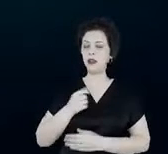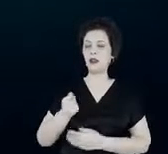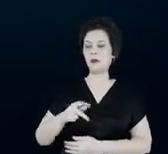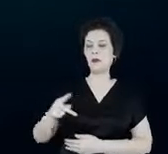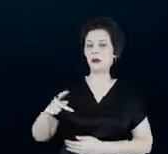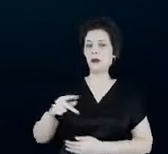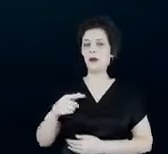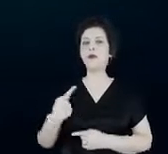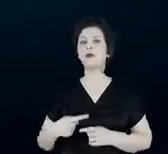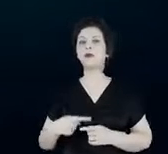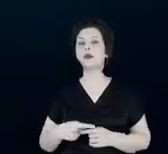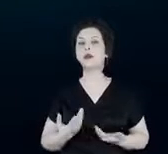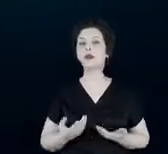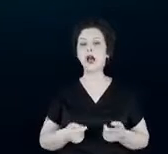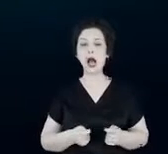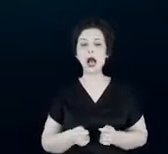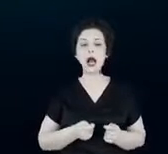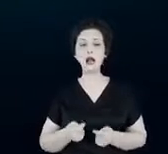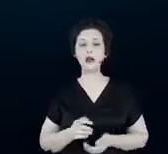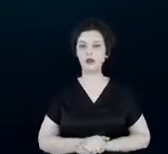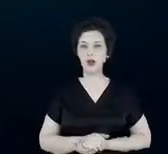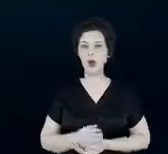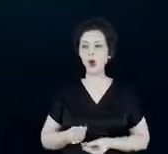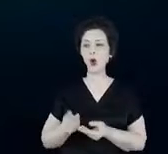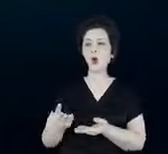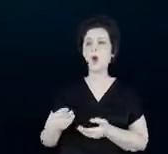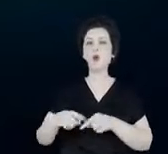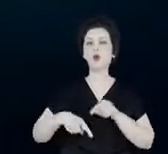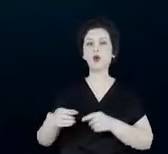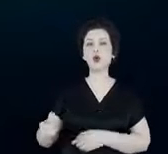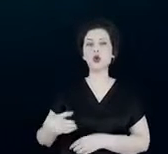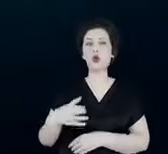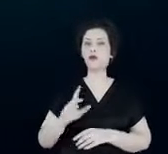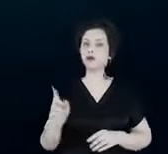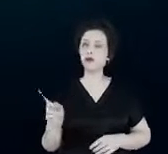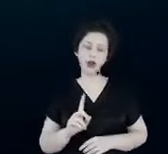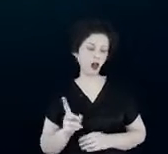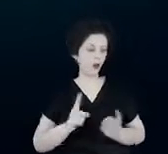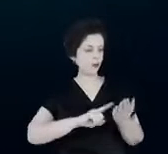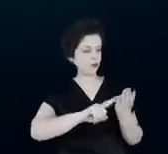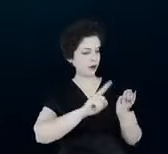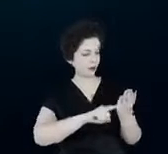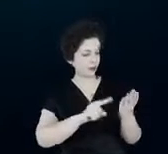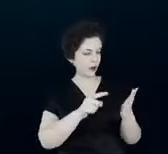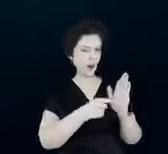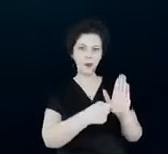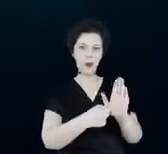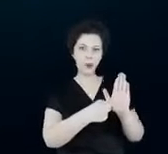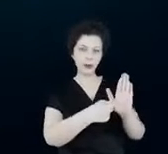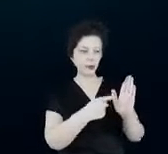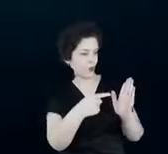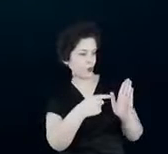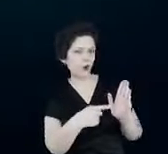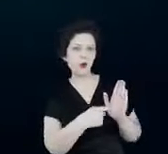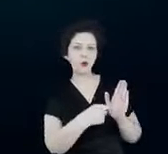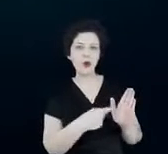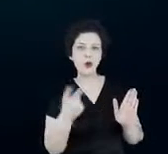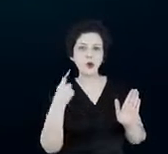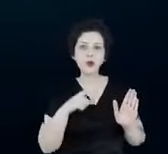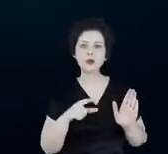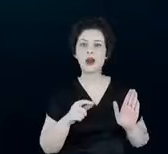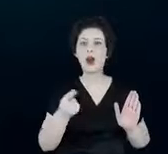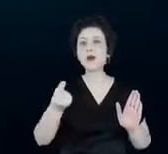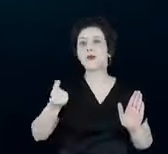porque não tem mais bom lá do caixa não dá para oferecer um produto novo se pelo contrário o aplicativo tem mostrado né que você consegue dar